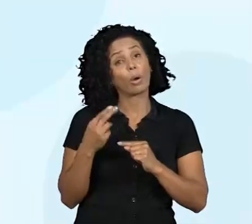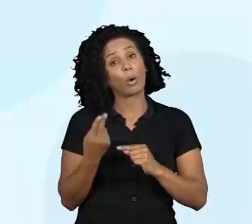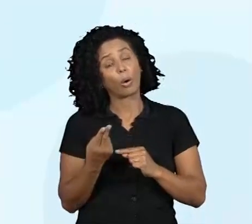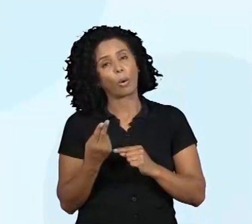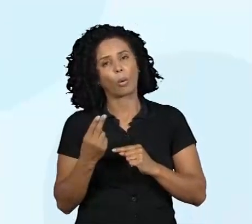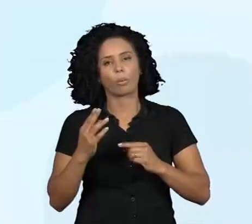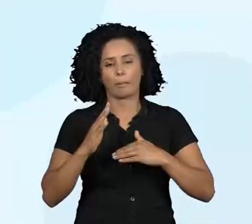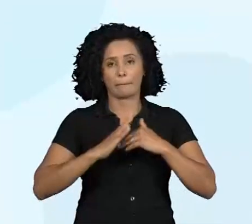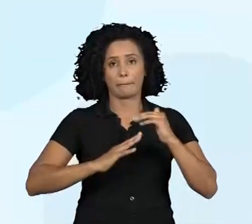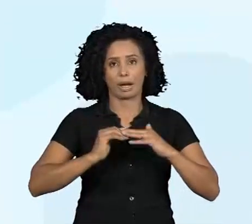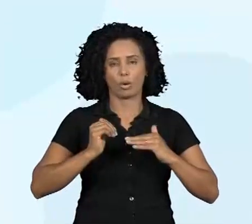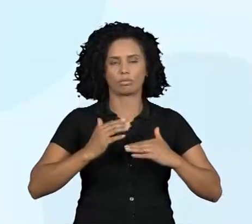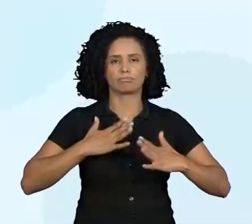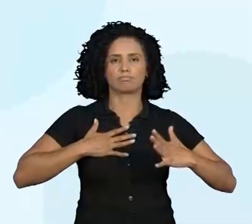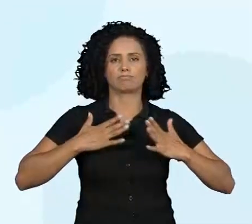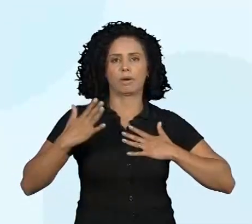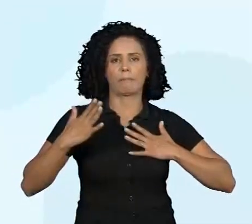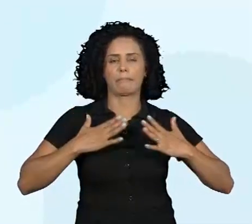mão no peito.